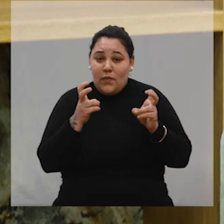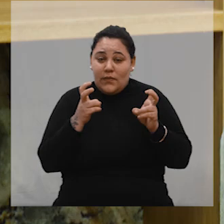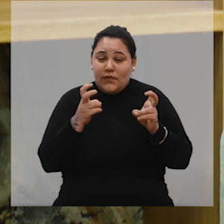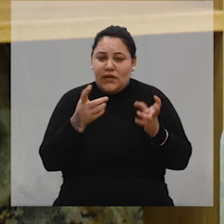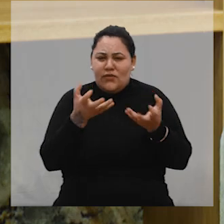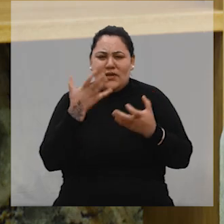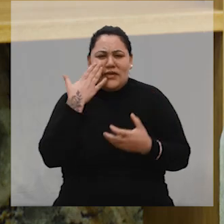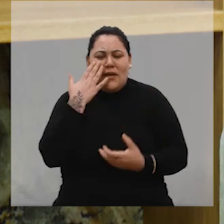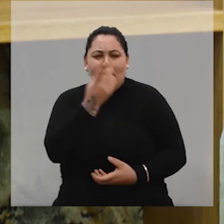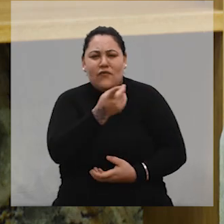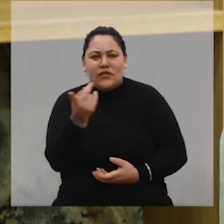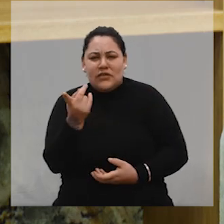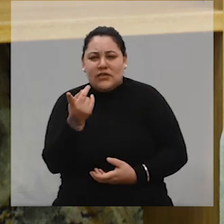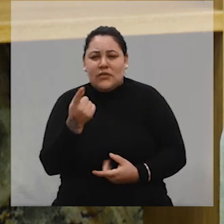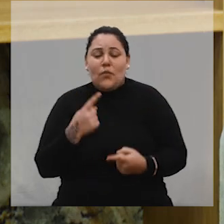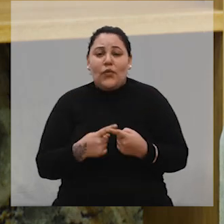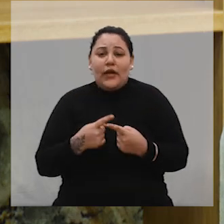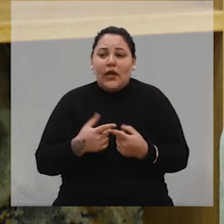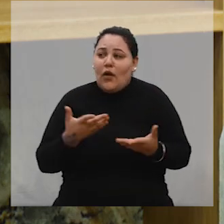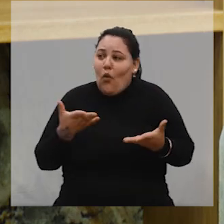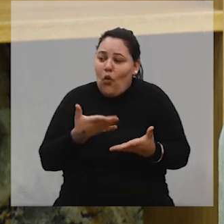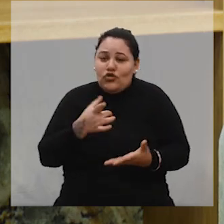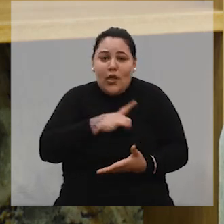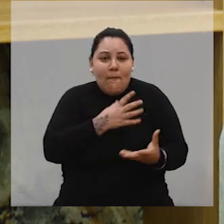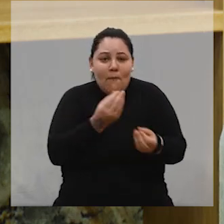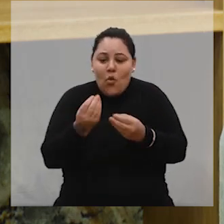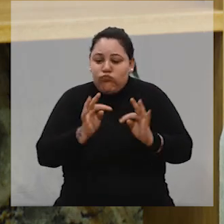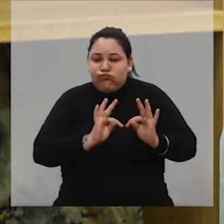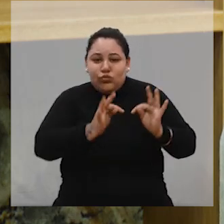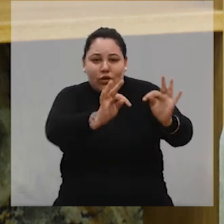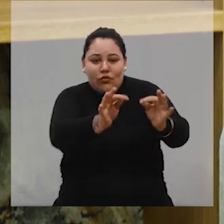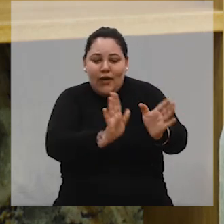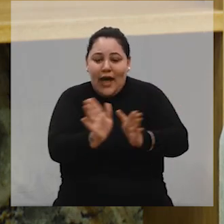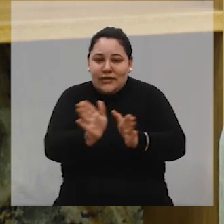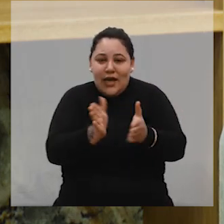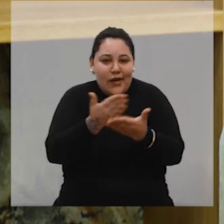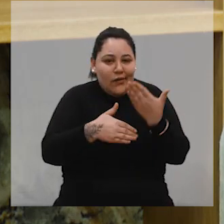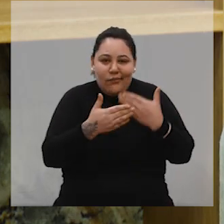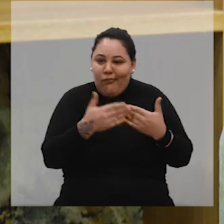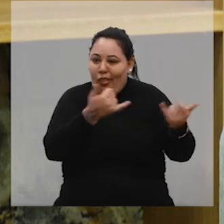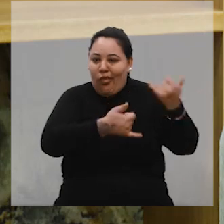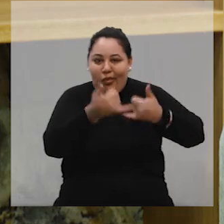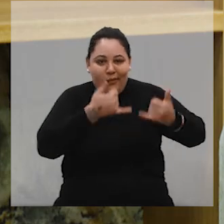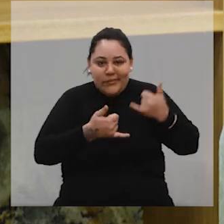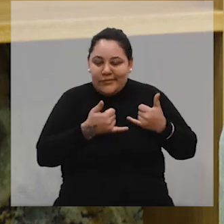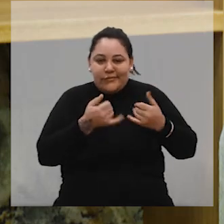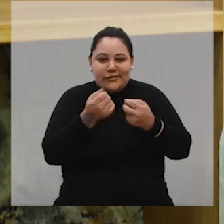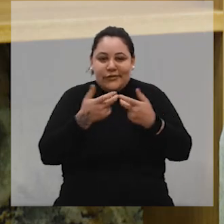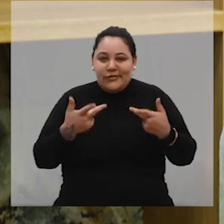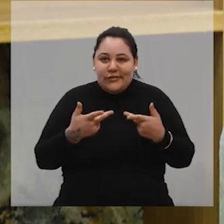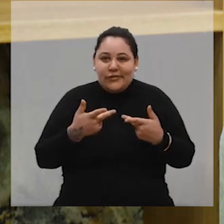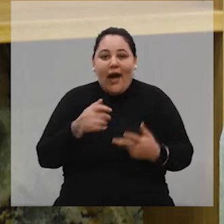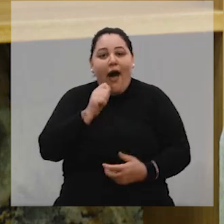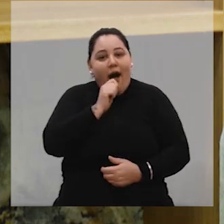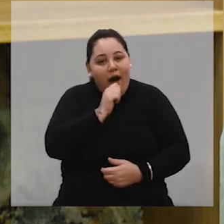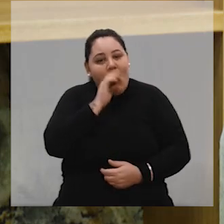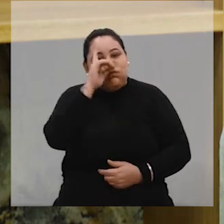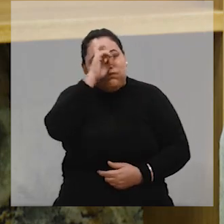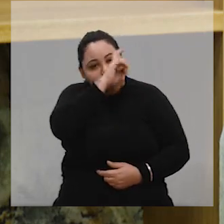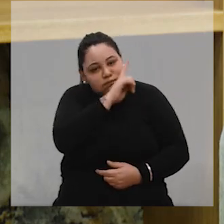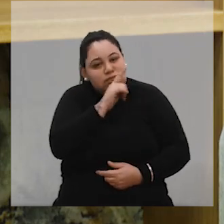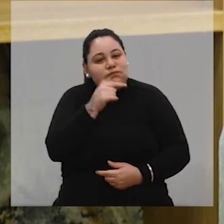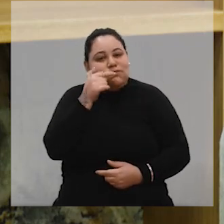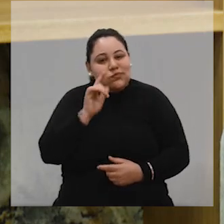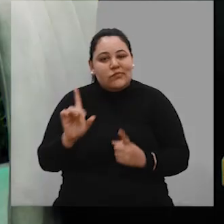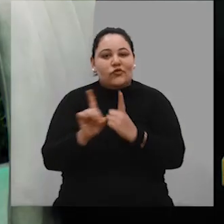quê que mesmo com tanta tecnologia que a gente tem hoje, acesso a todos os tipos de informação, ainda assim o diagnóstico ele é mais